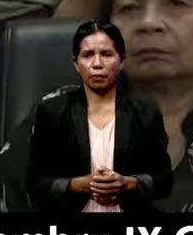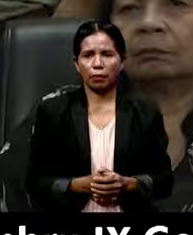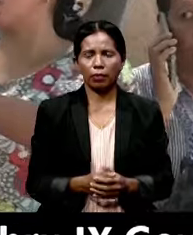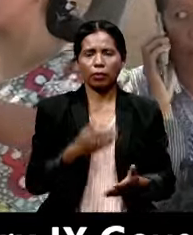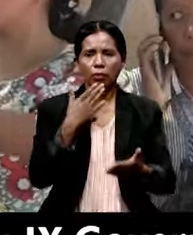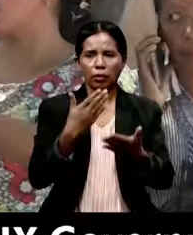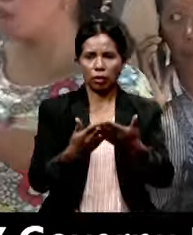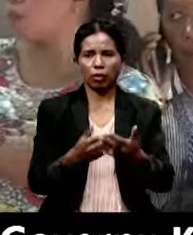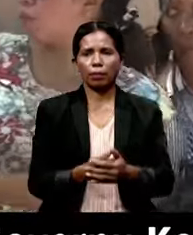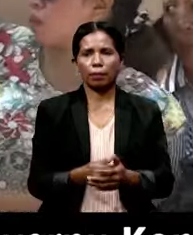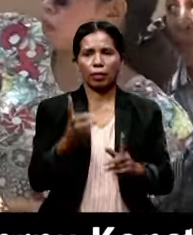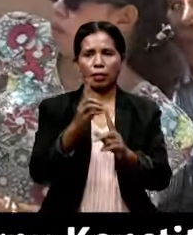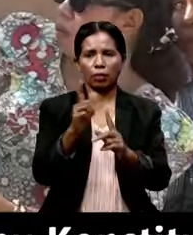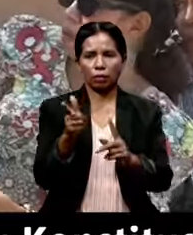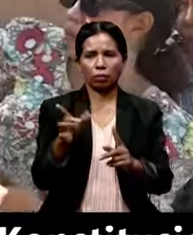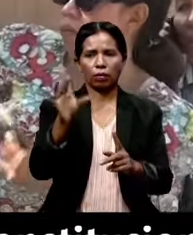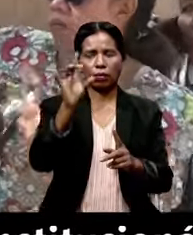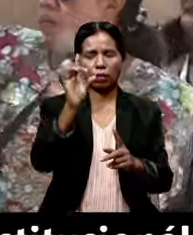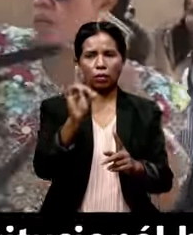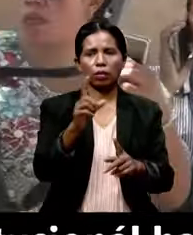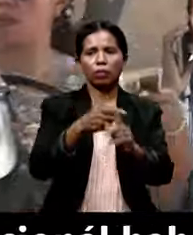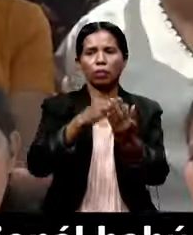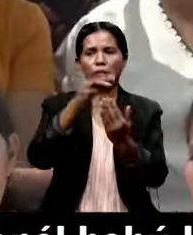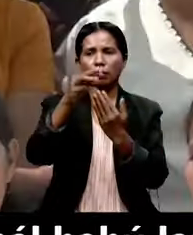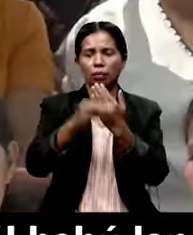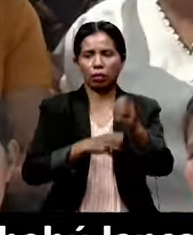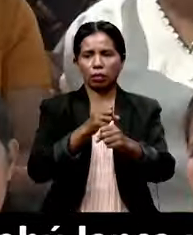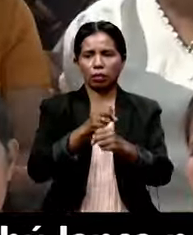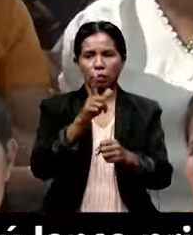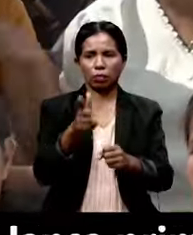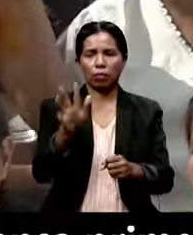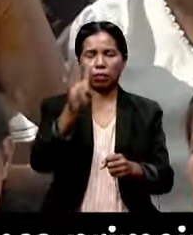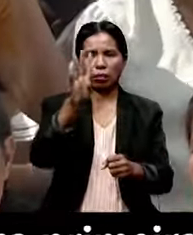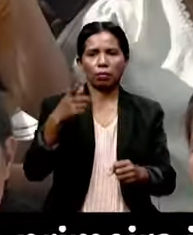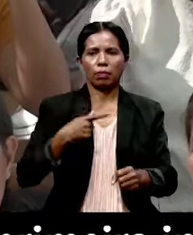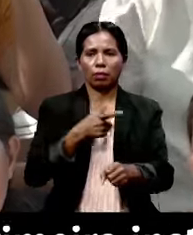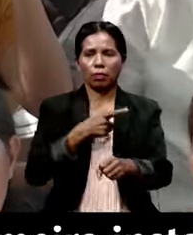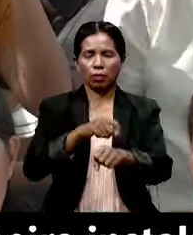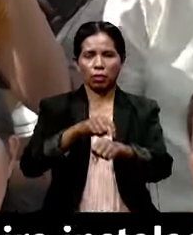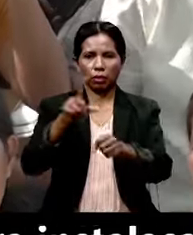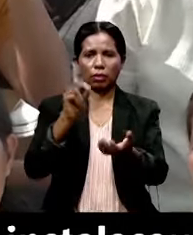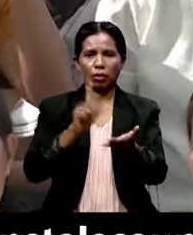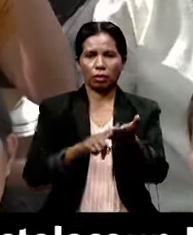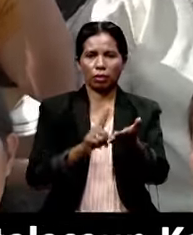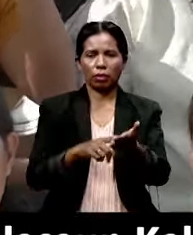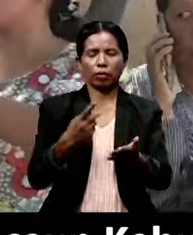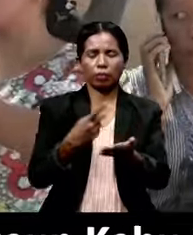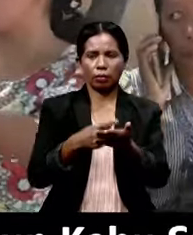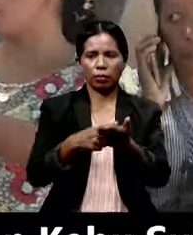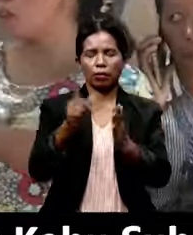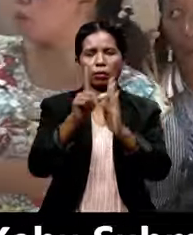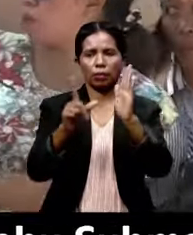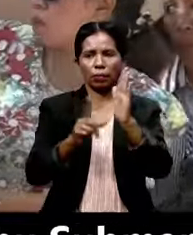declio. E a Loron Rolosen Hito Fulan Maio Tina Rihun Rolosen Hat, Parlamento Nacional Halo Debate para Proposta Resolução, Atu